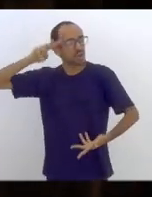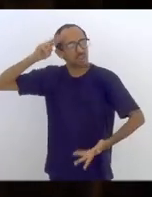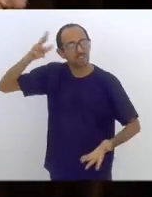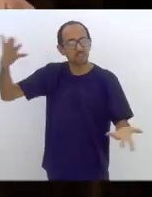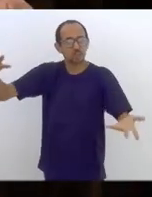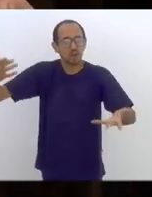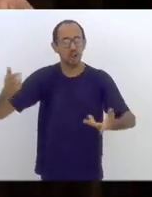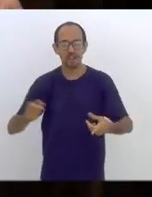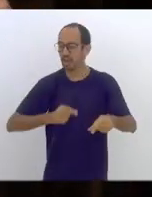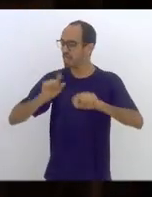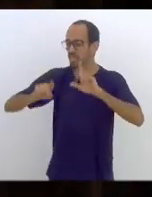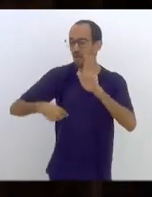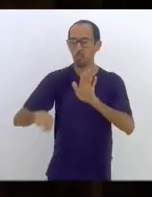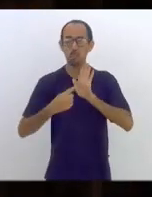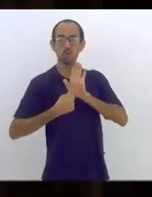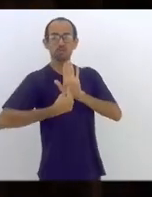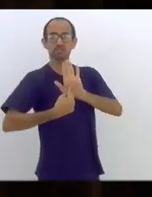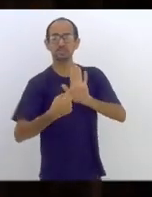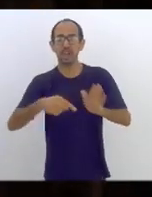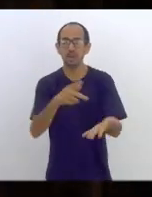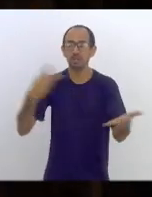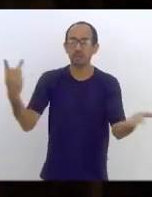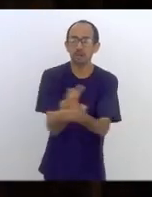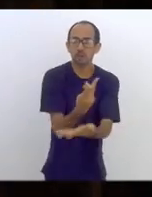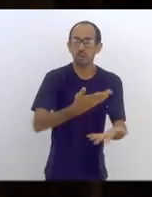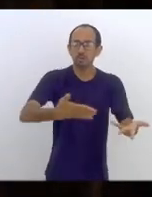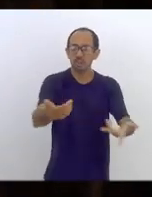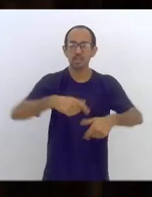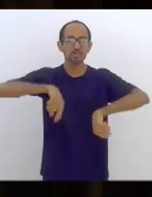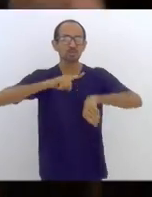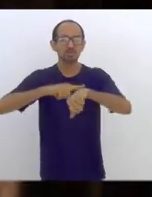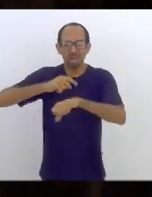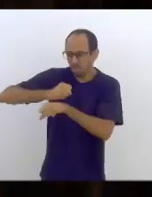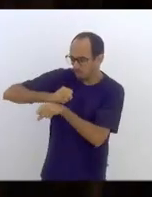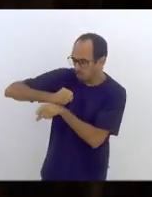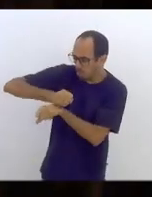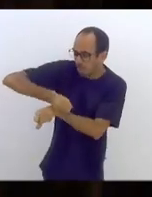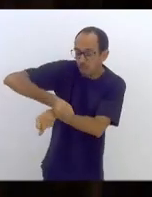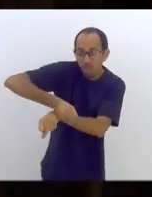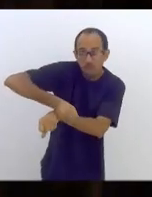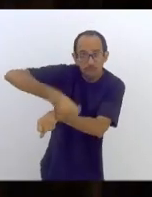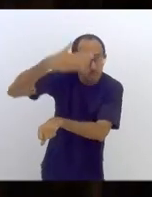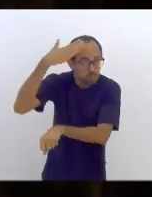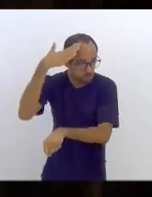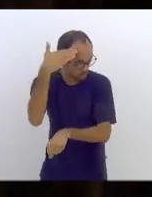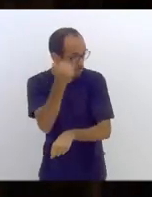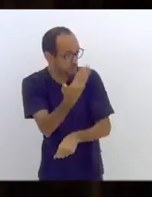não mostrar realidade do tempo da escravidão. Mas